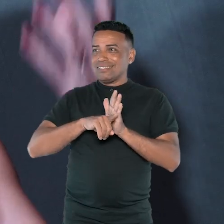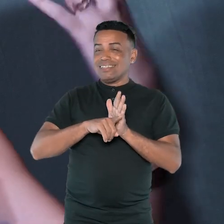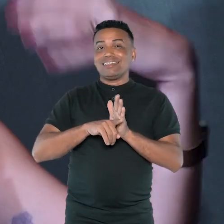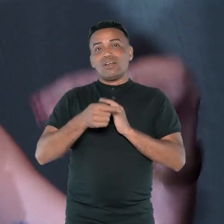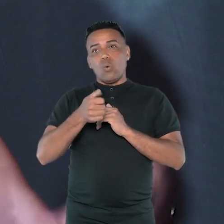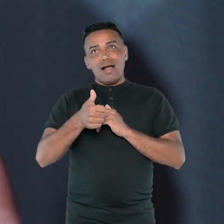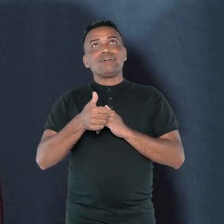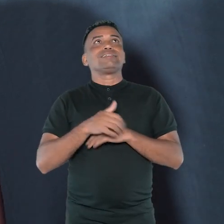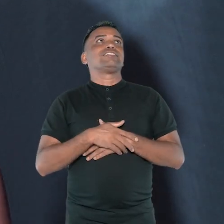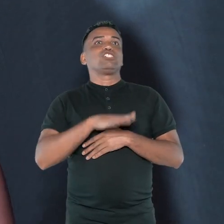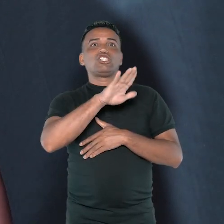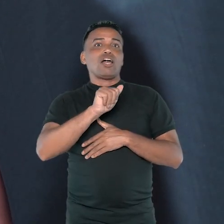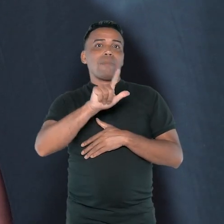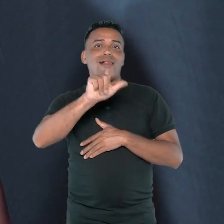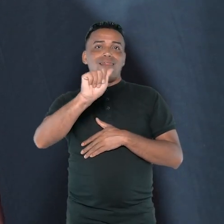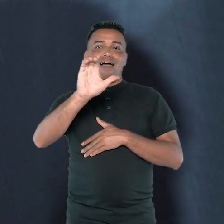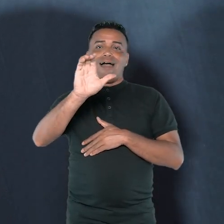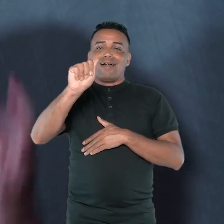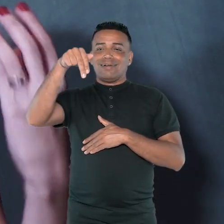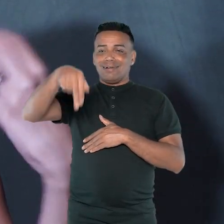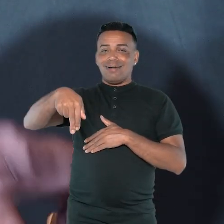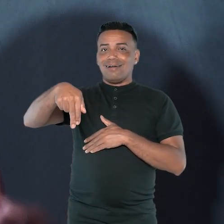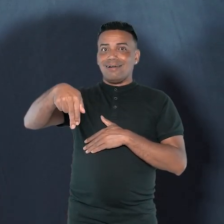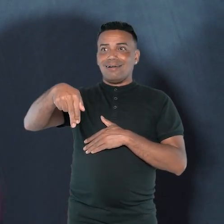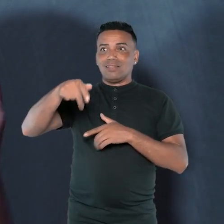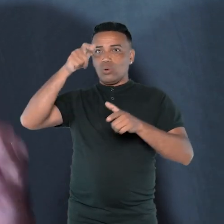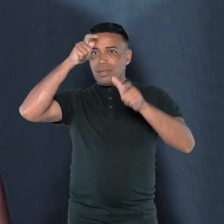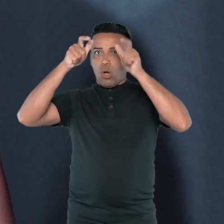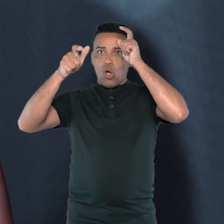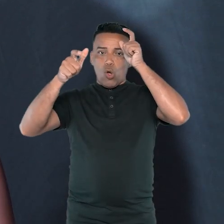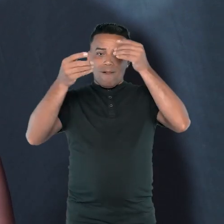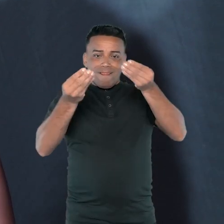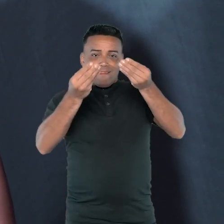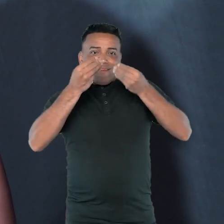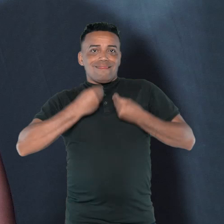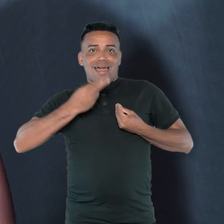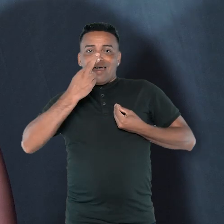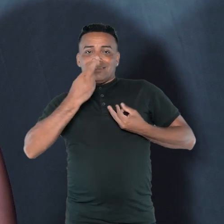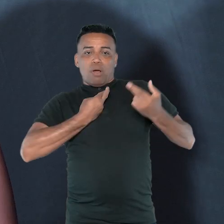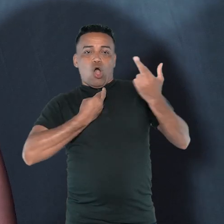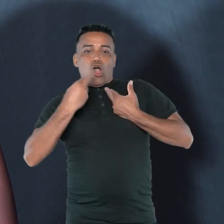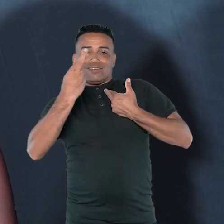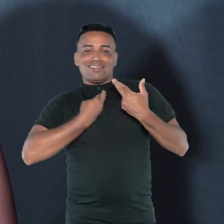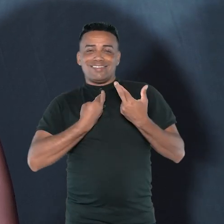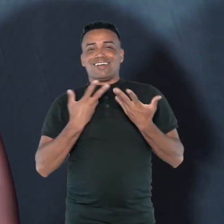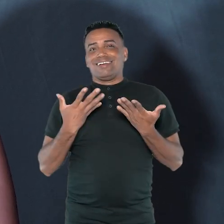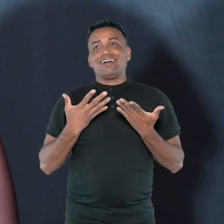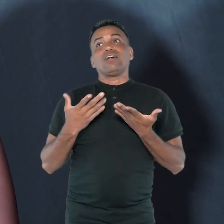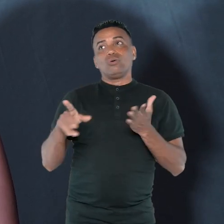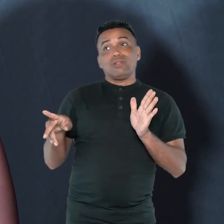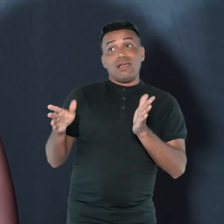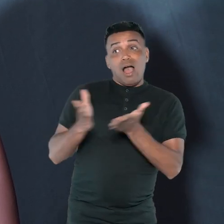conjura Lacan, né, como se ele fosse um demônio capaz de nos trazer as respostas. E tem algumas saídas que ele tenta